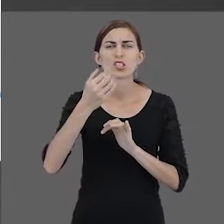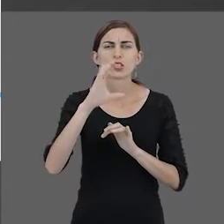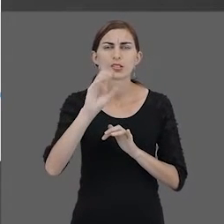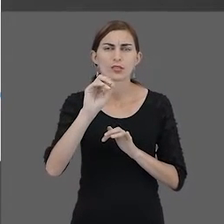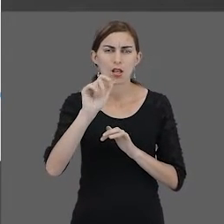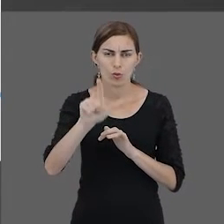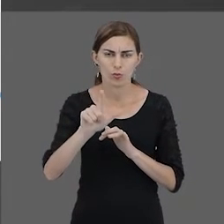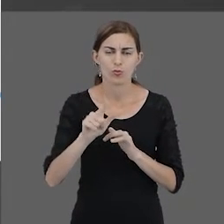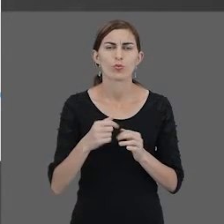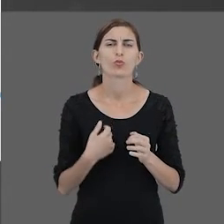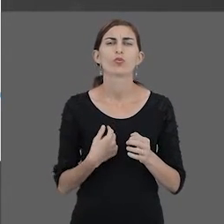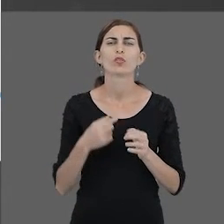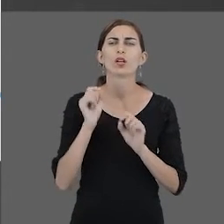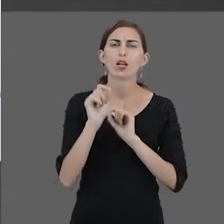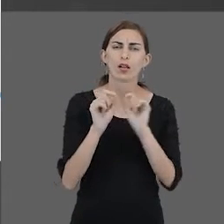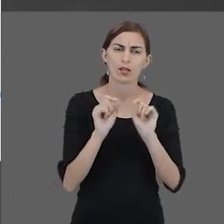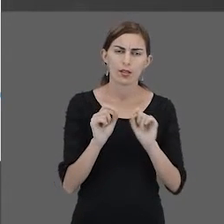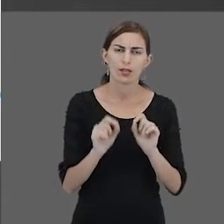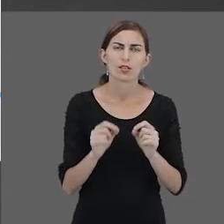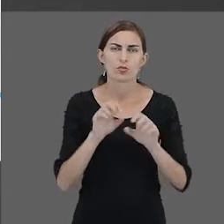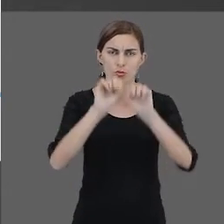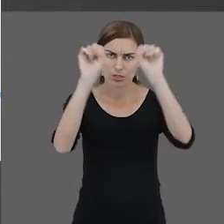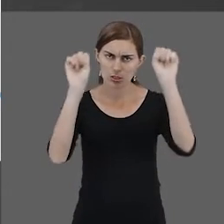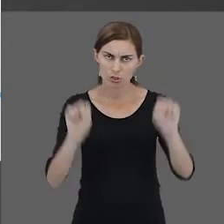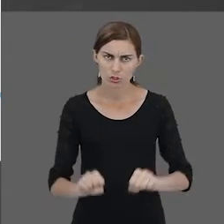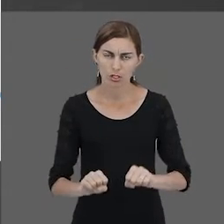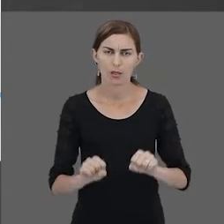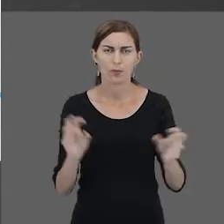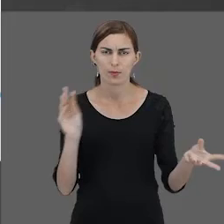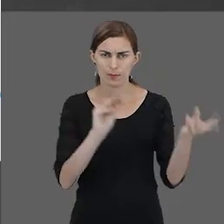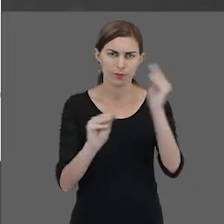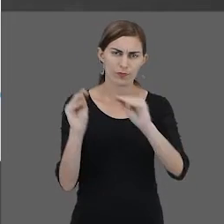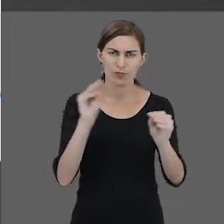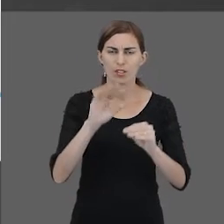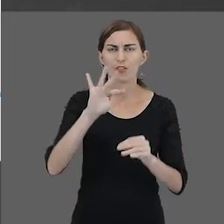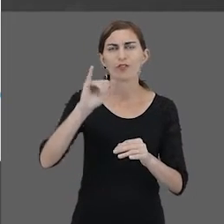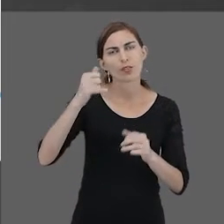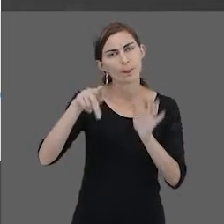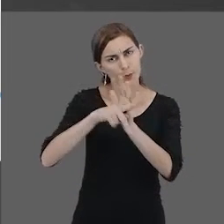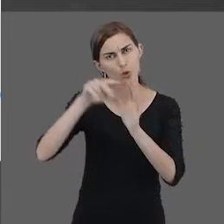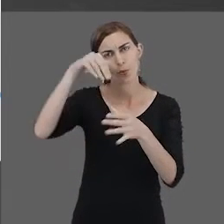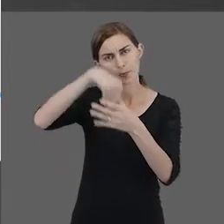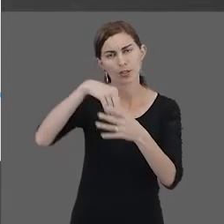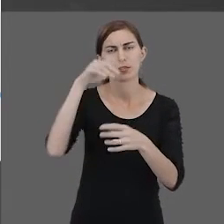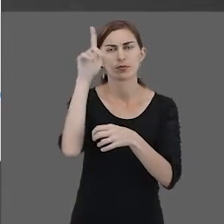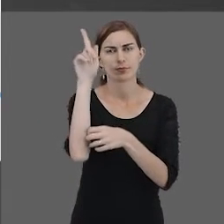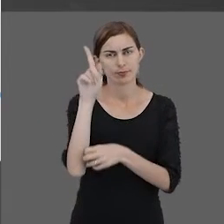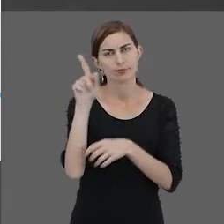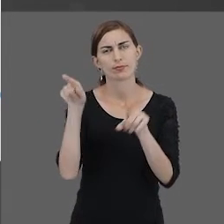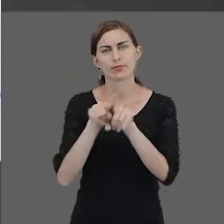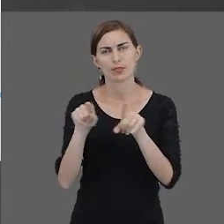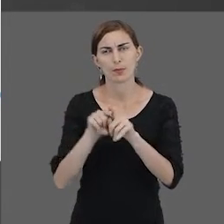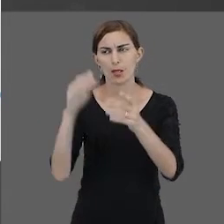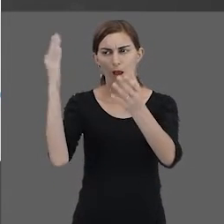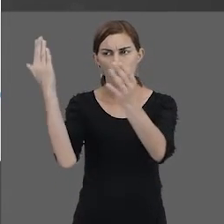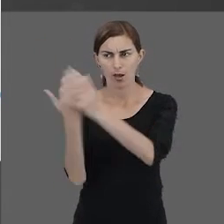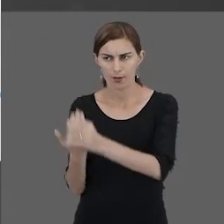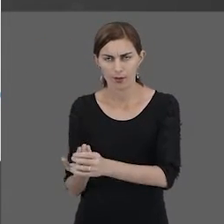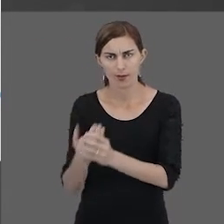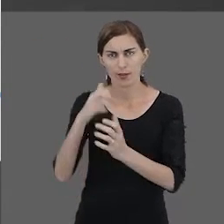pela inclusão da prestação de contas no sistema EFISCO na GRE. Quem é responsável pelo